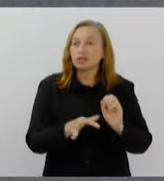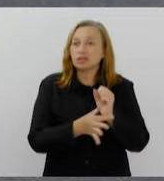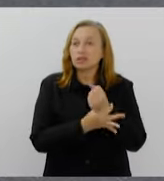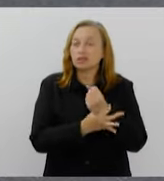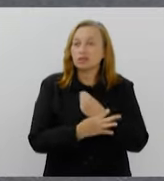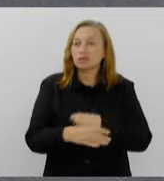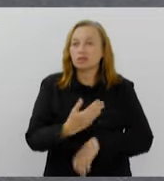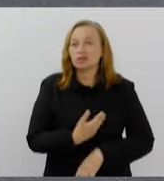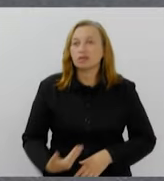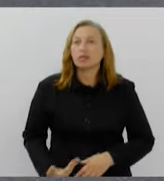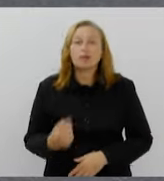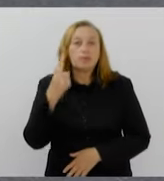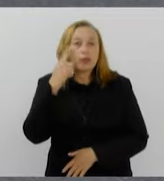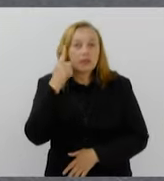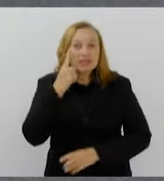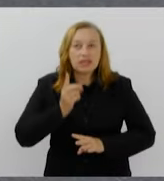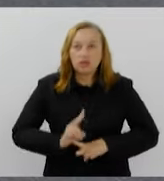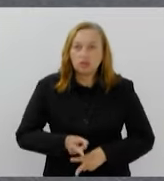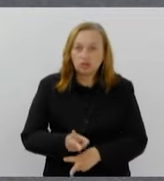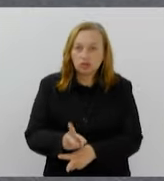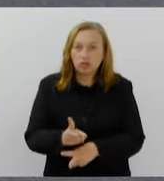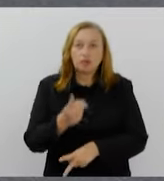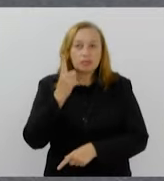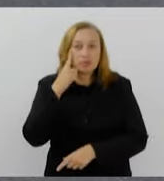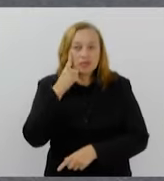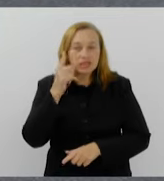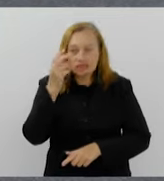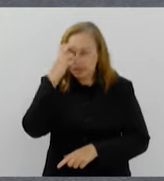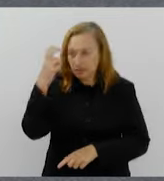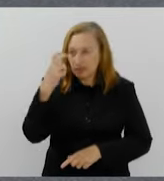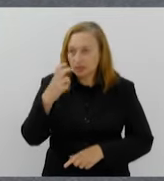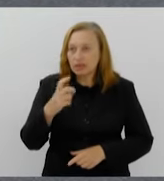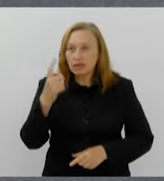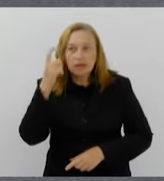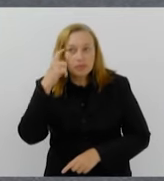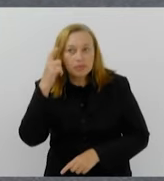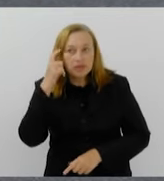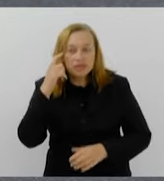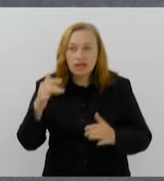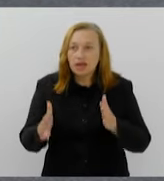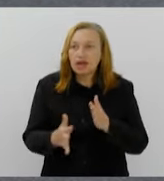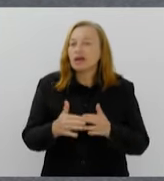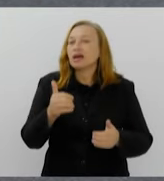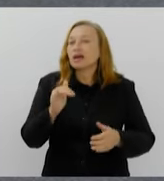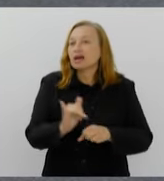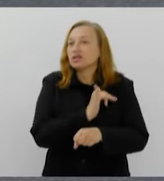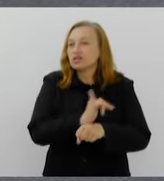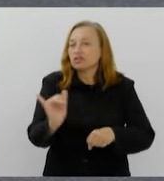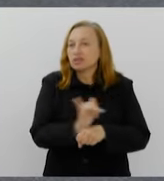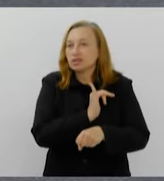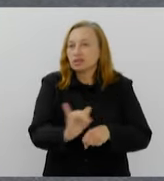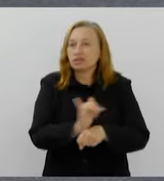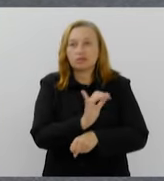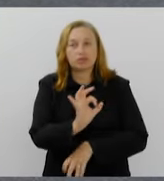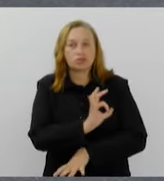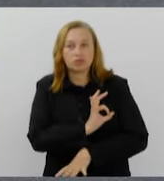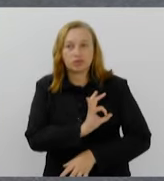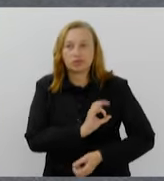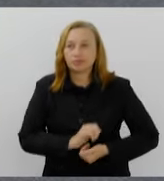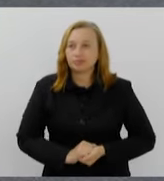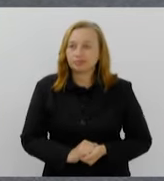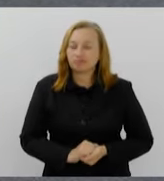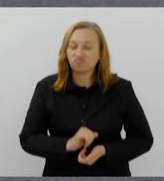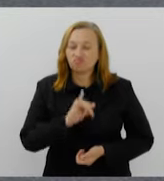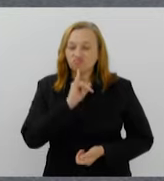Pública para pensar continuidade para pensar inteligência para pensar articulação das polícias